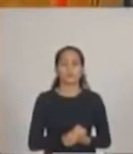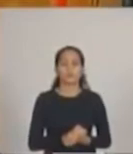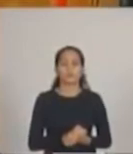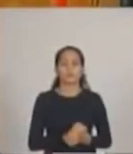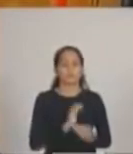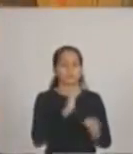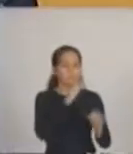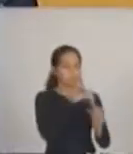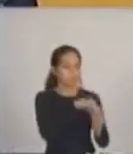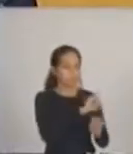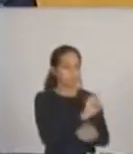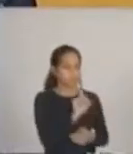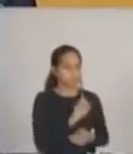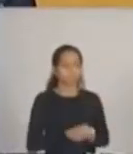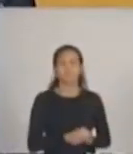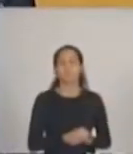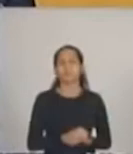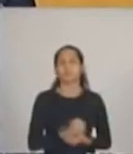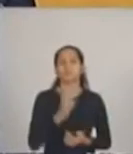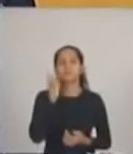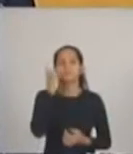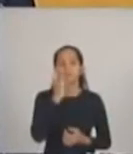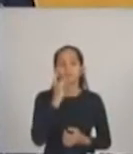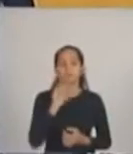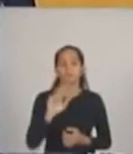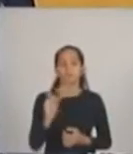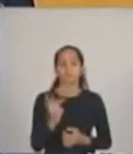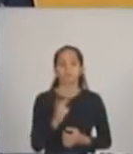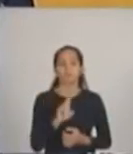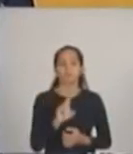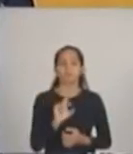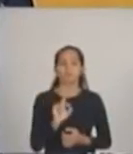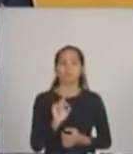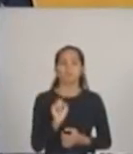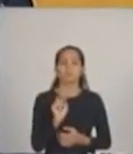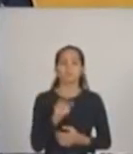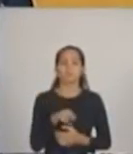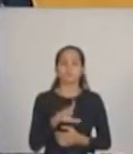Não. Deputado Hudson Leal.